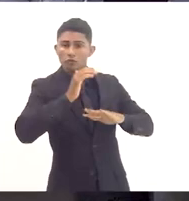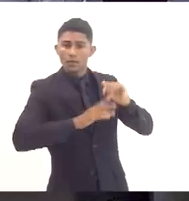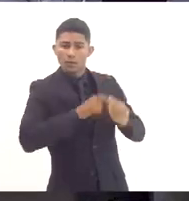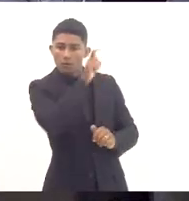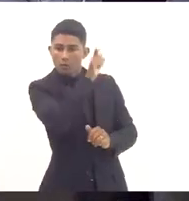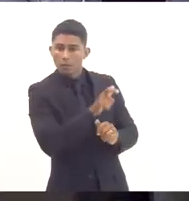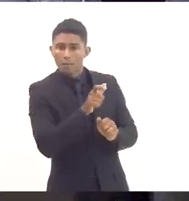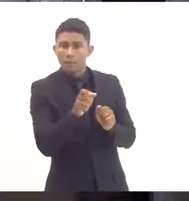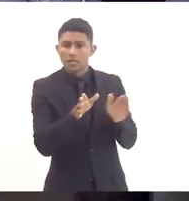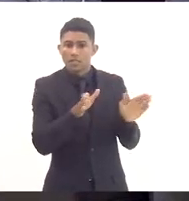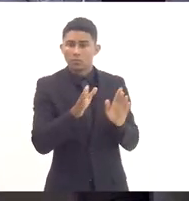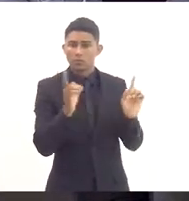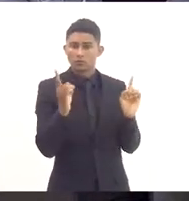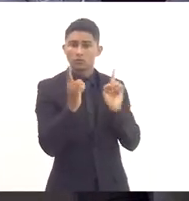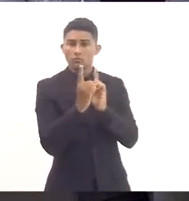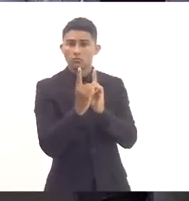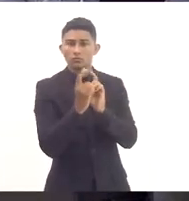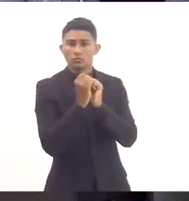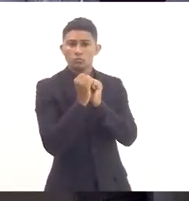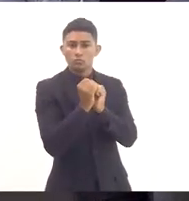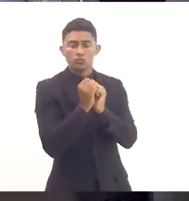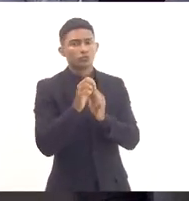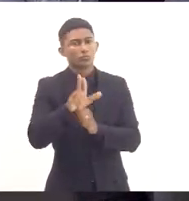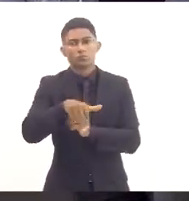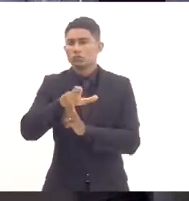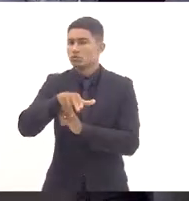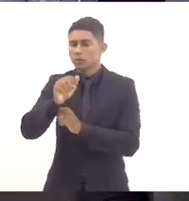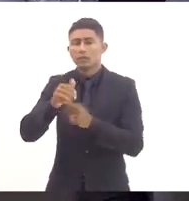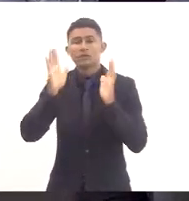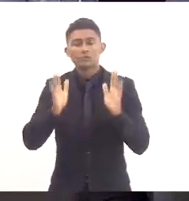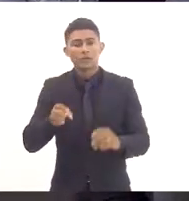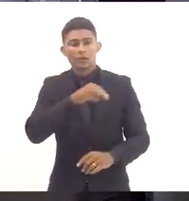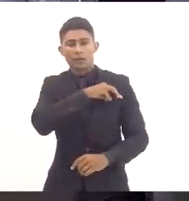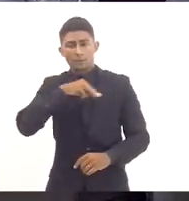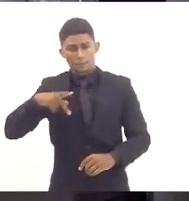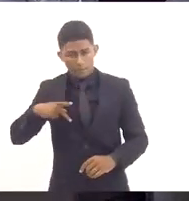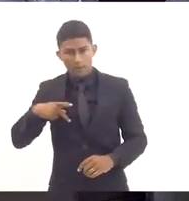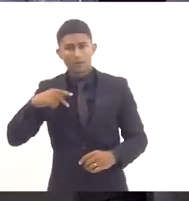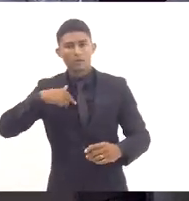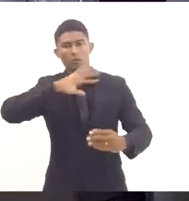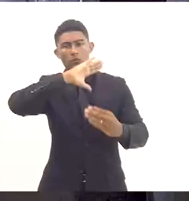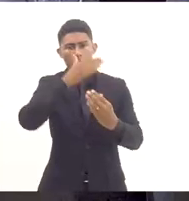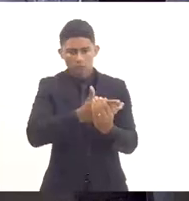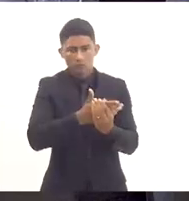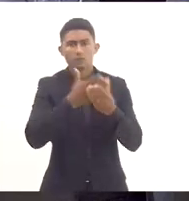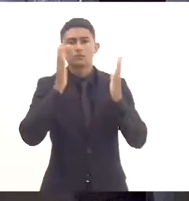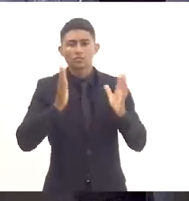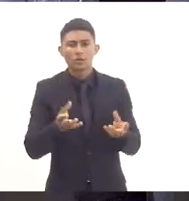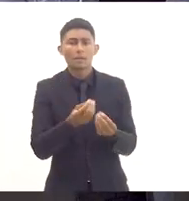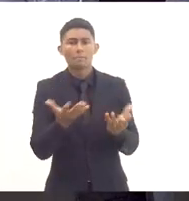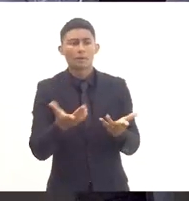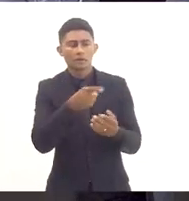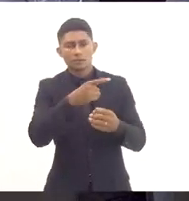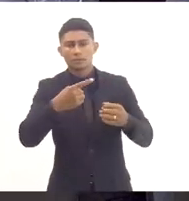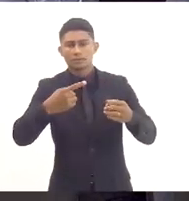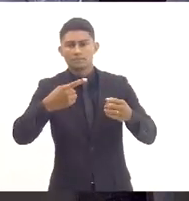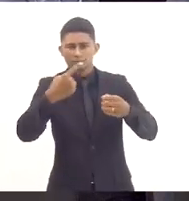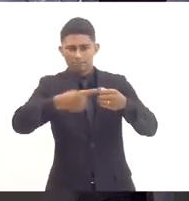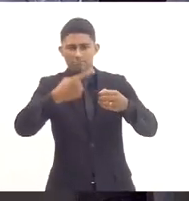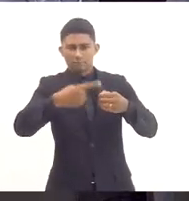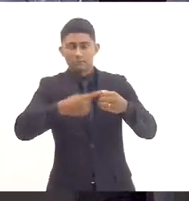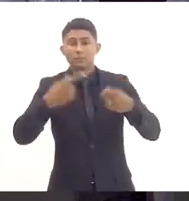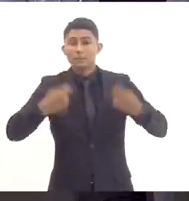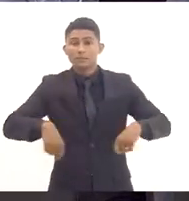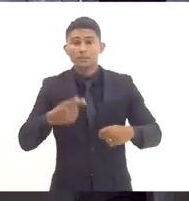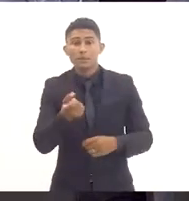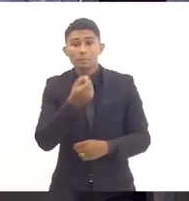Público Esse é o ministério público entrou comigo com uma ação para obrigar o município a fornecer medicação do meu